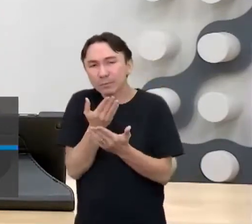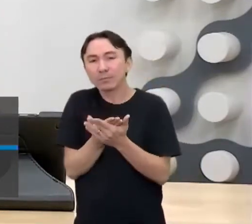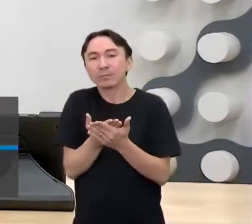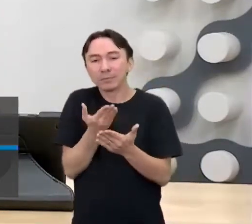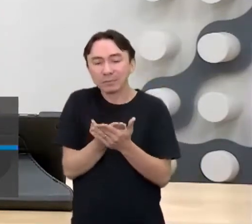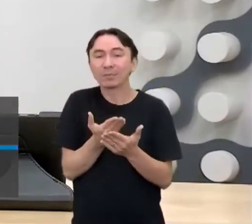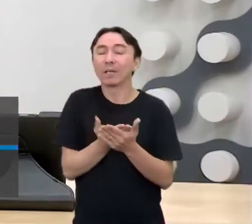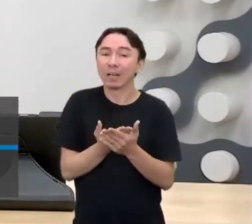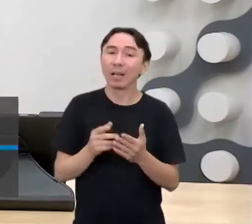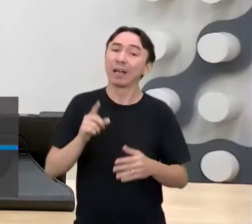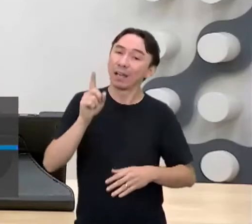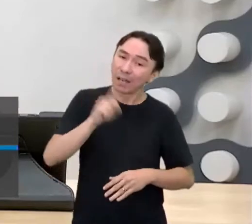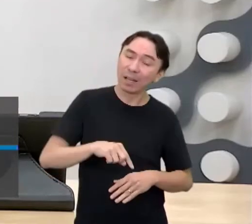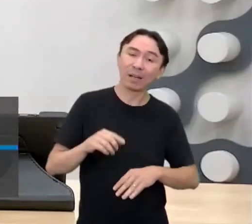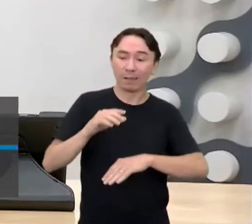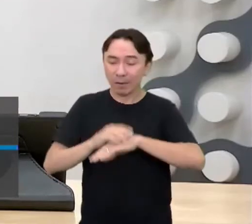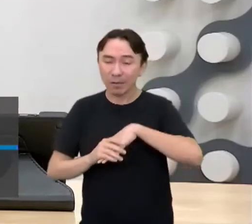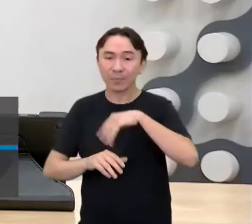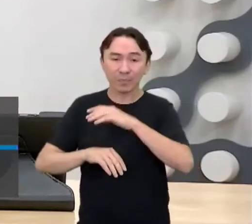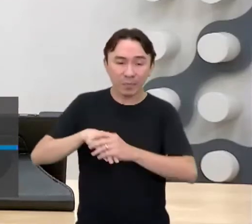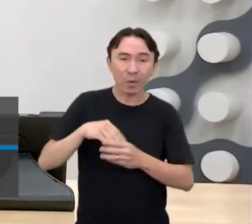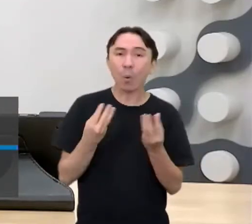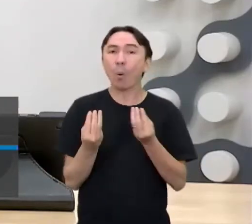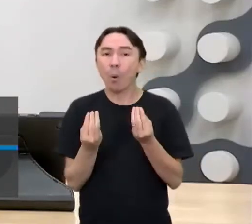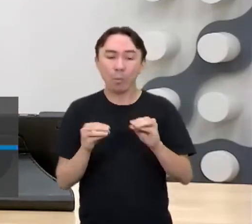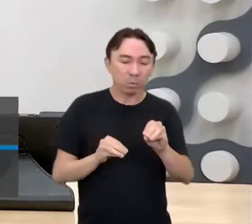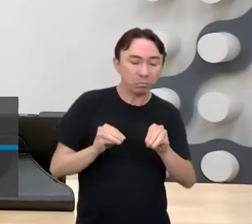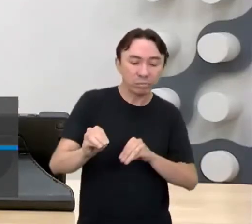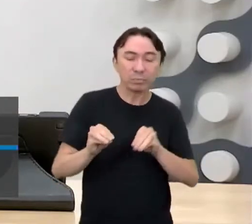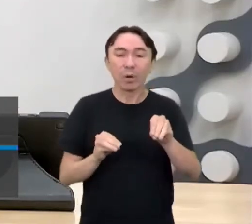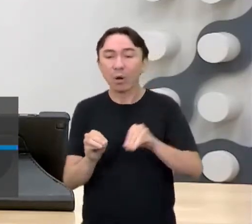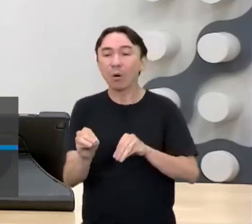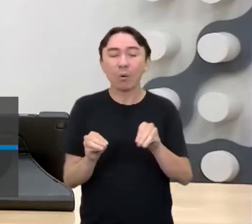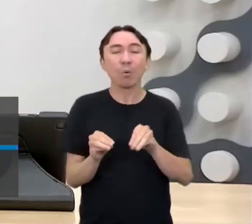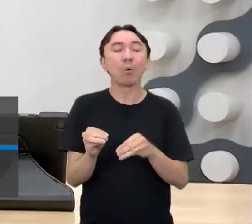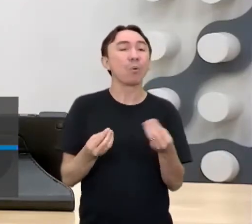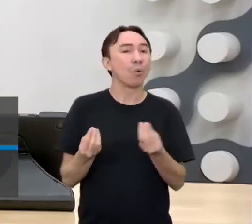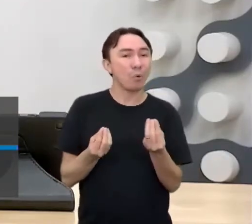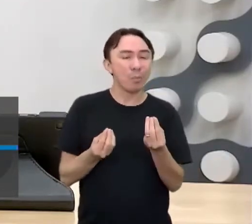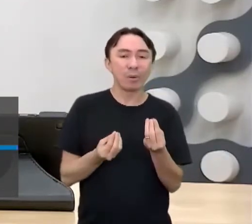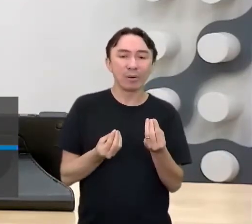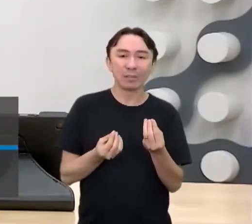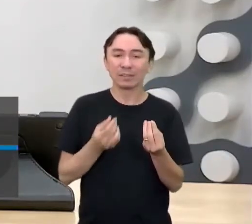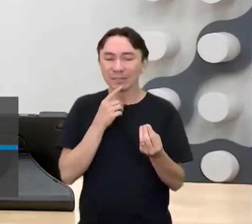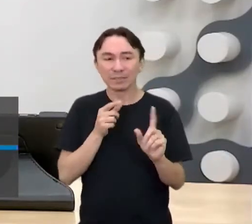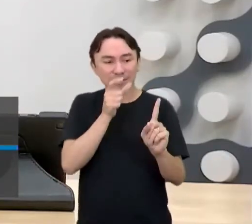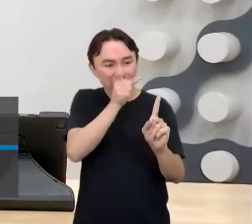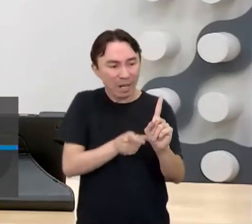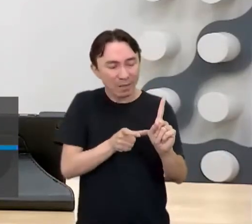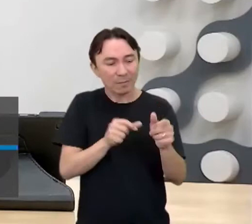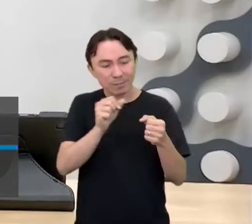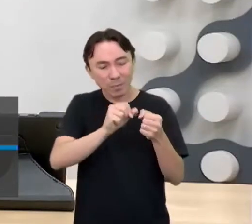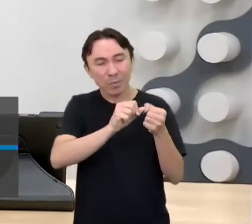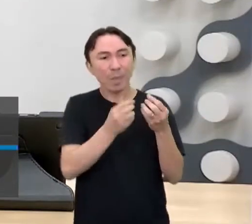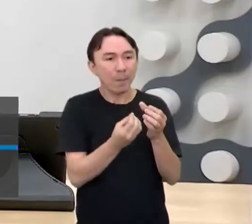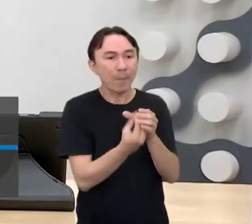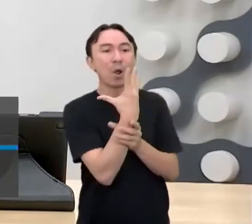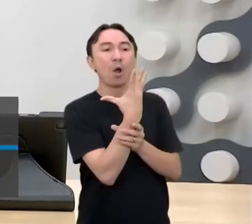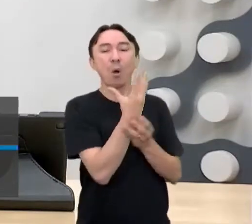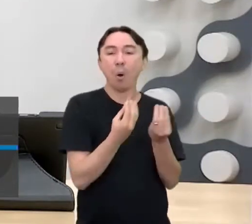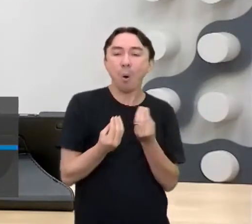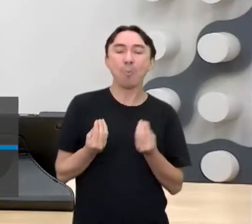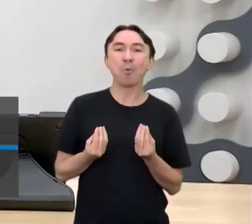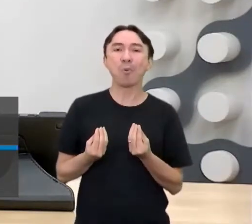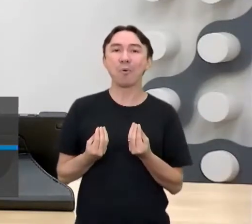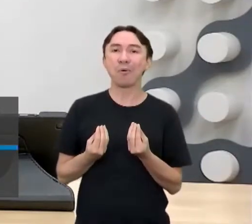estar lá na prática esse jogo, como é que acontece, para vocês fazerem essa conexão de como que a gente cria uma personagem, tá bom? E aí eu